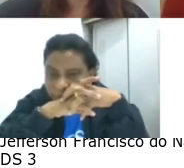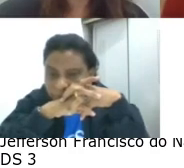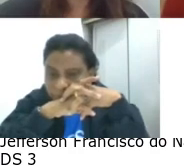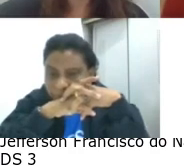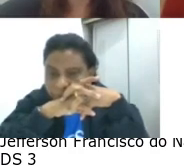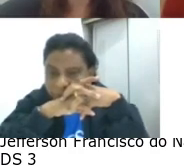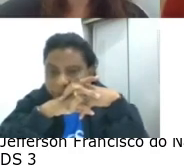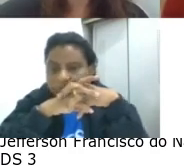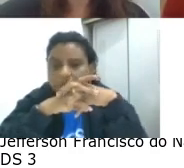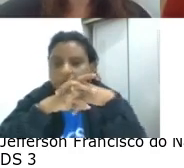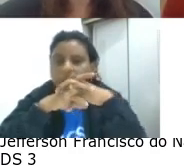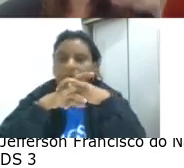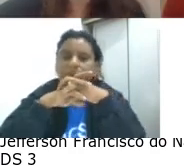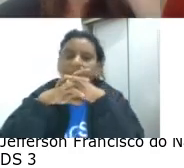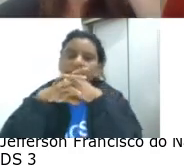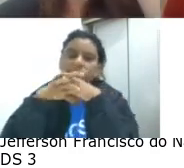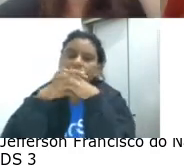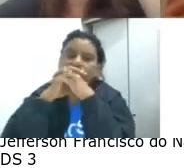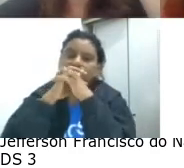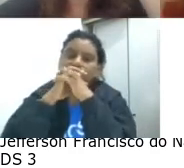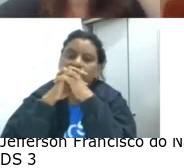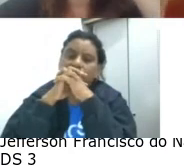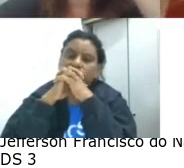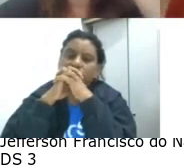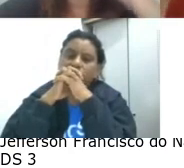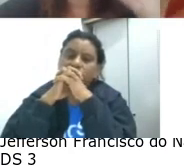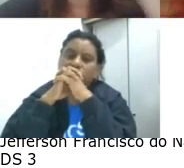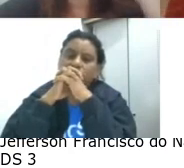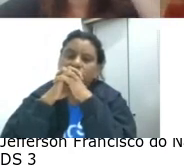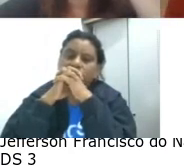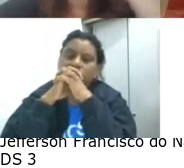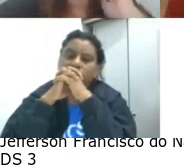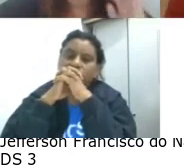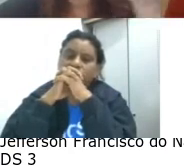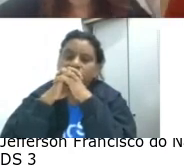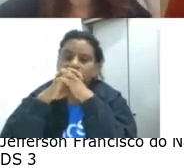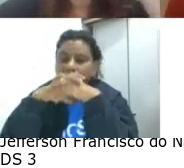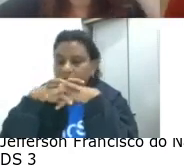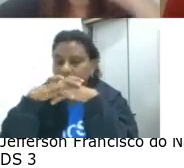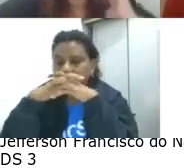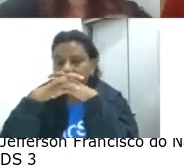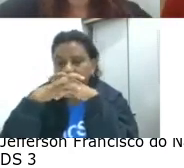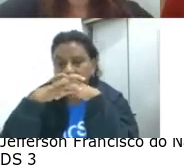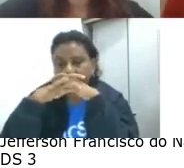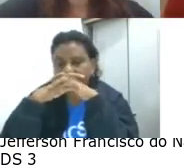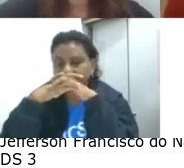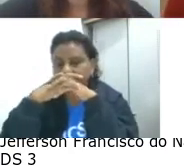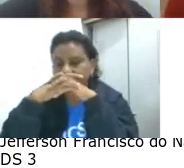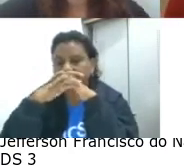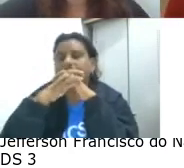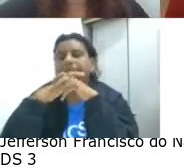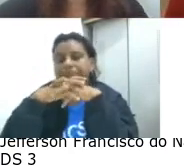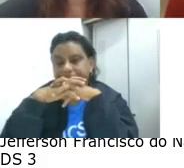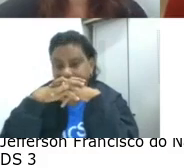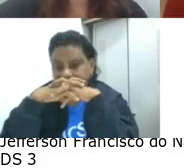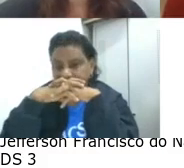como por exemplo as quem não teve né como agente de saúde não tem pacientes que são usuários de drogas